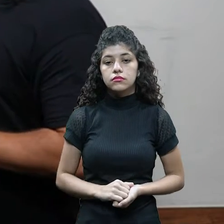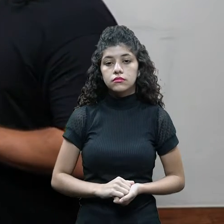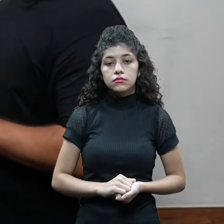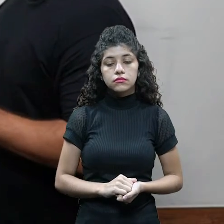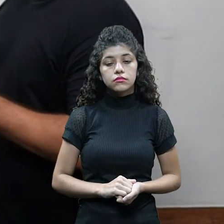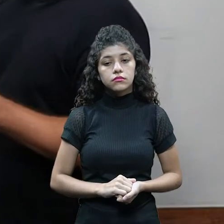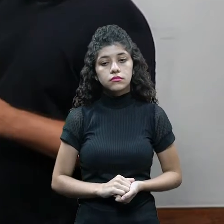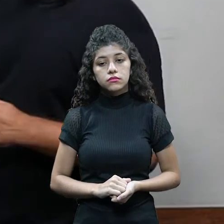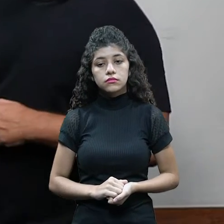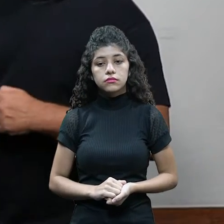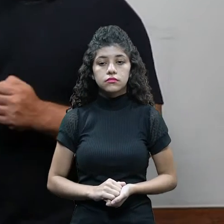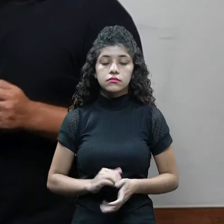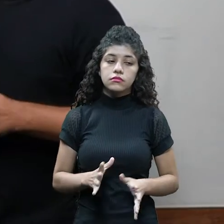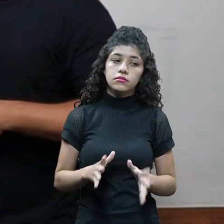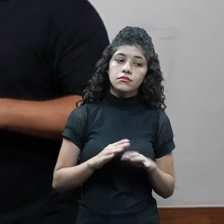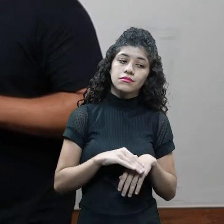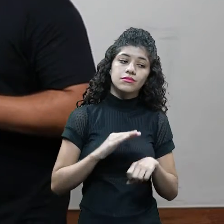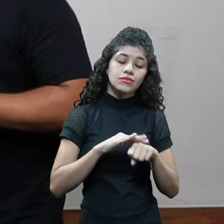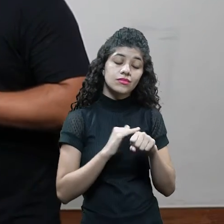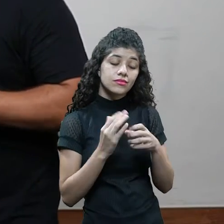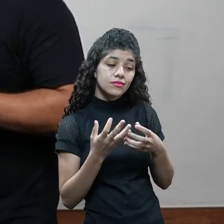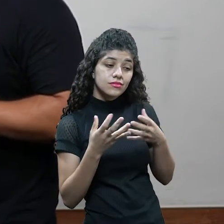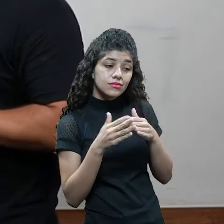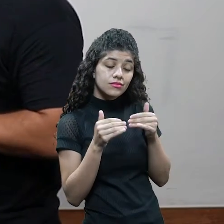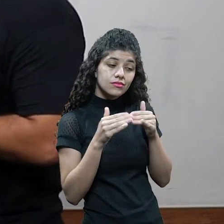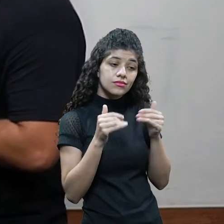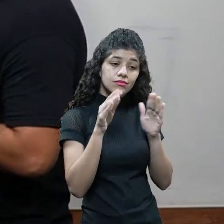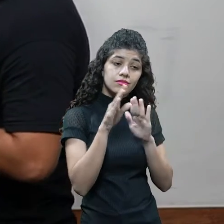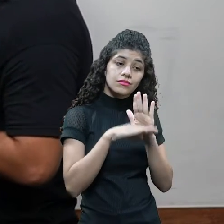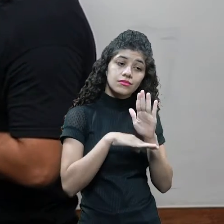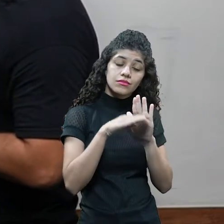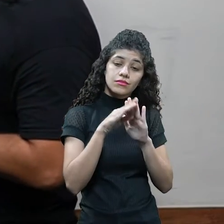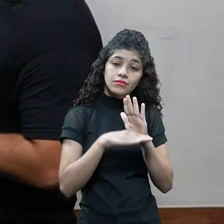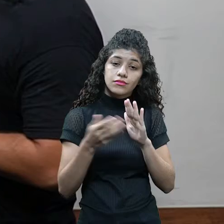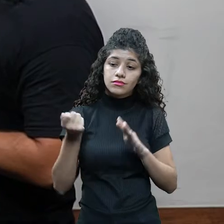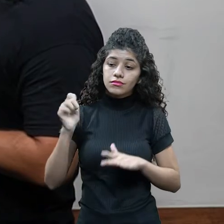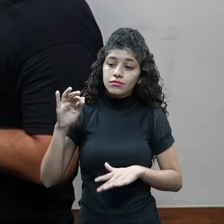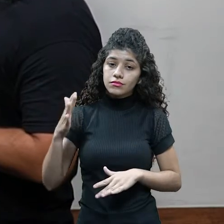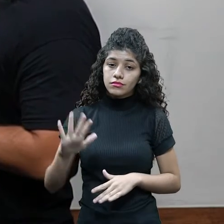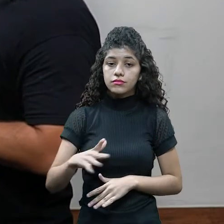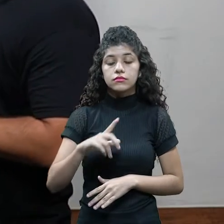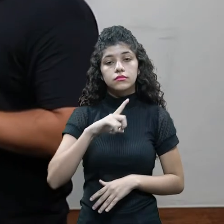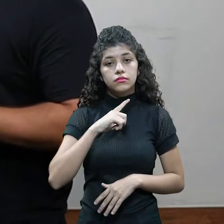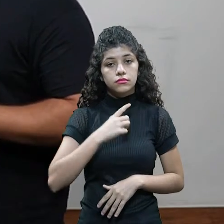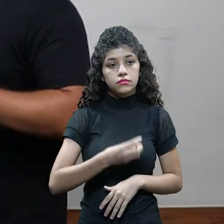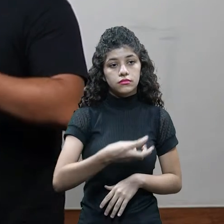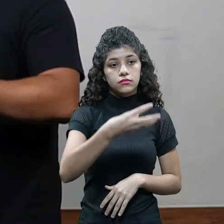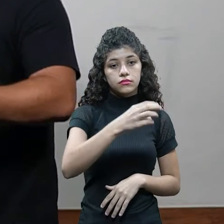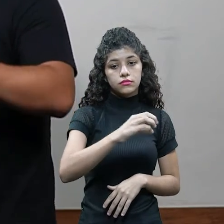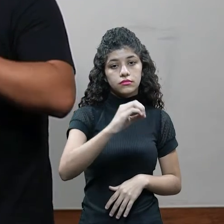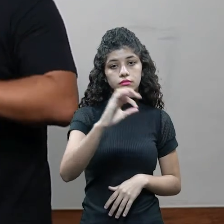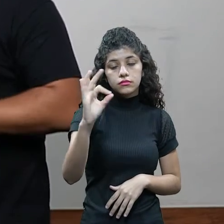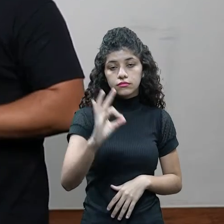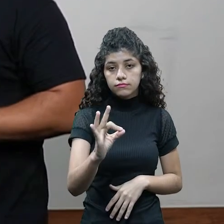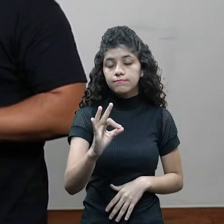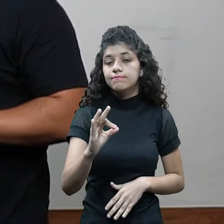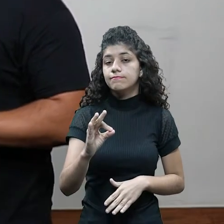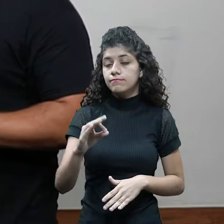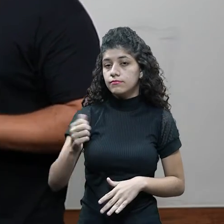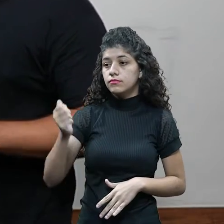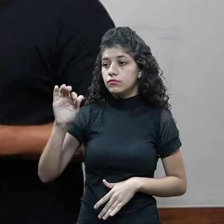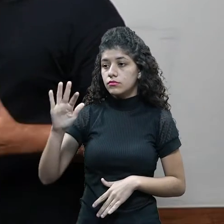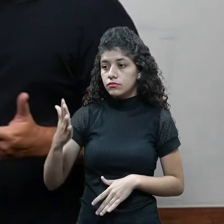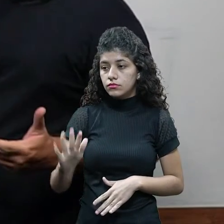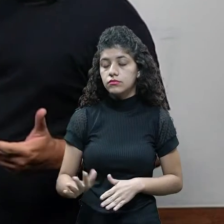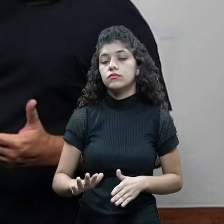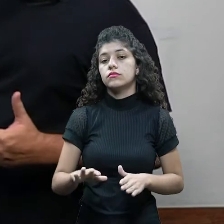ela vai lá, chora um pouquinho, conversa lá com o gerente, e o gerente dá 30% de desconto para ela nessa compra à